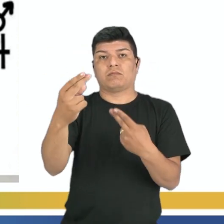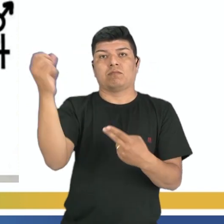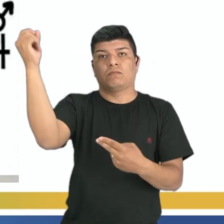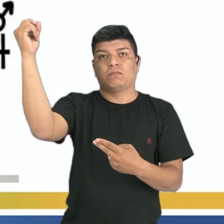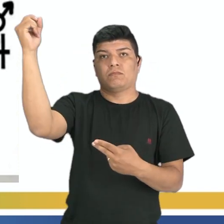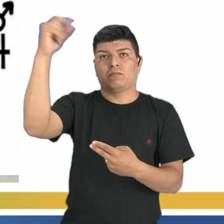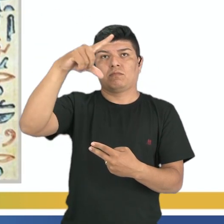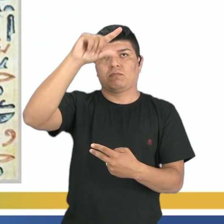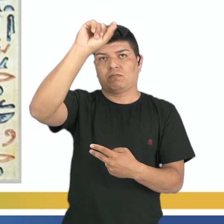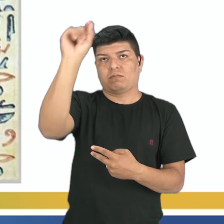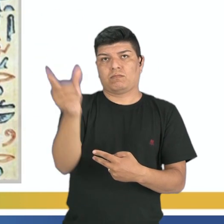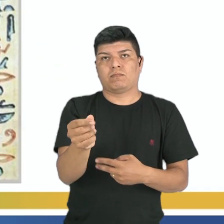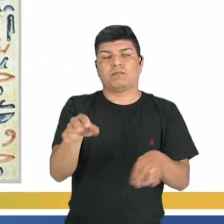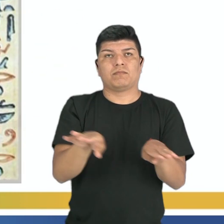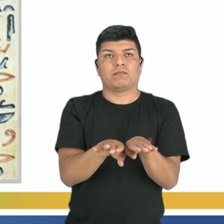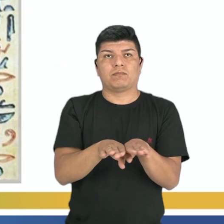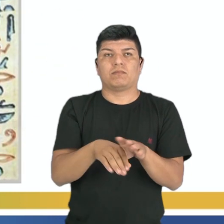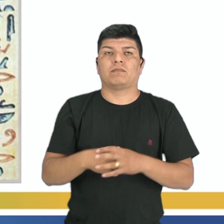Lua.